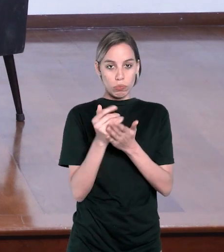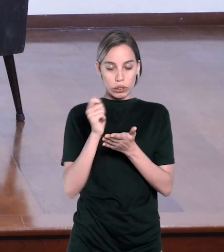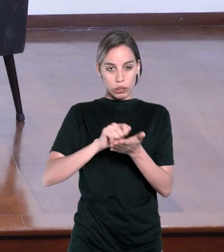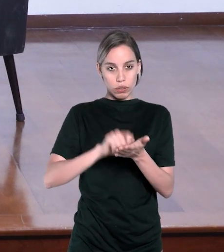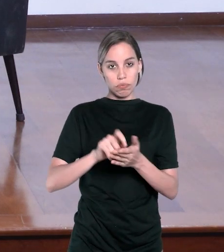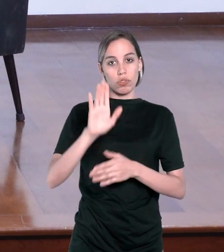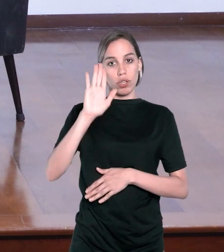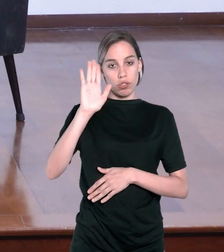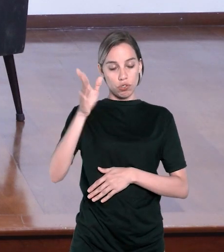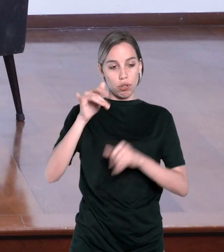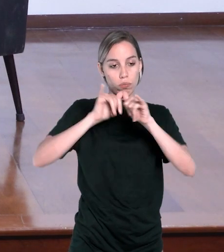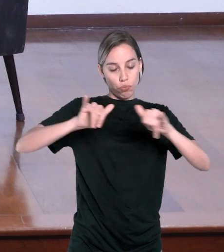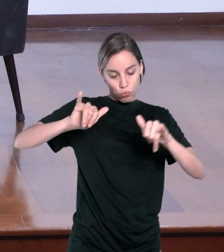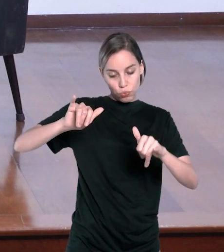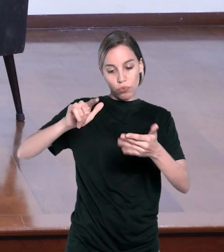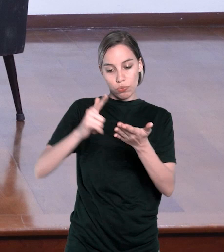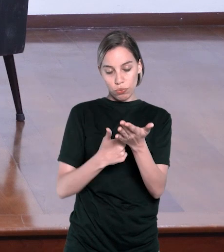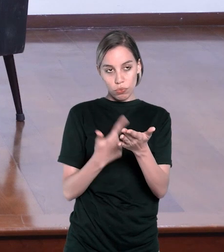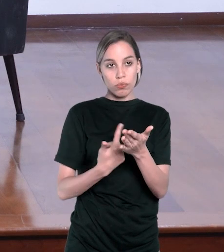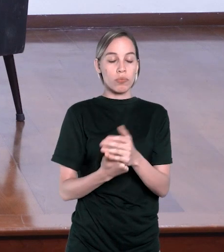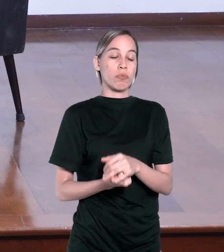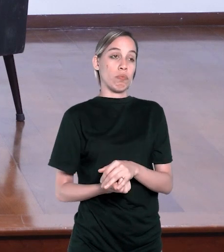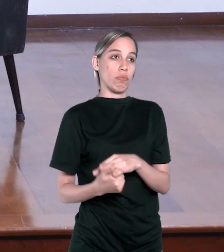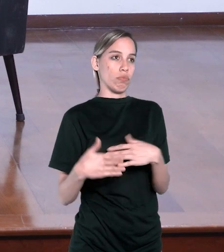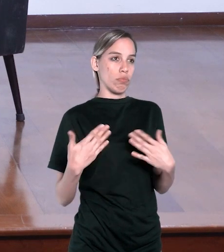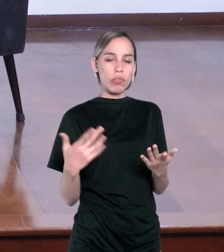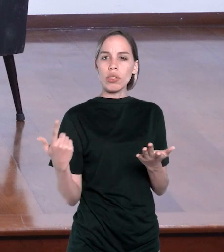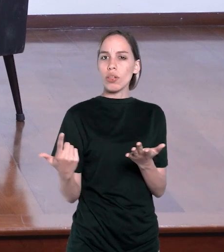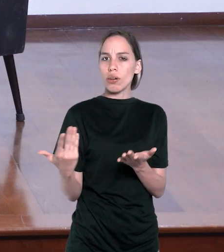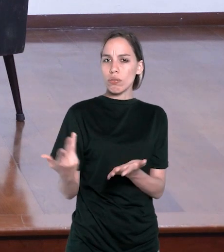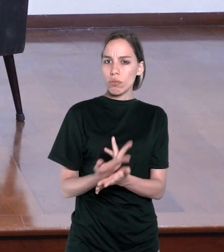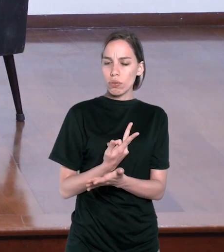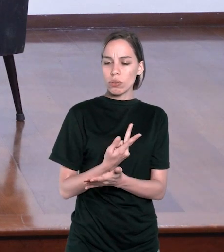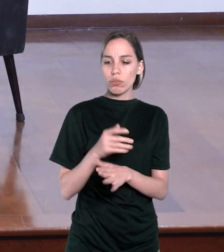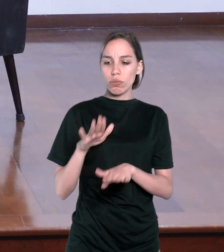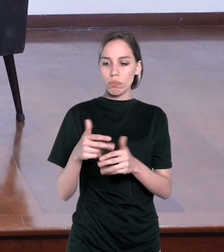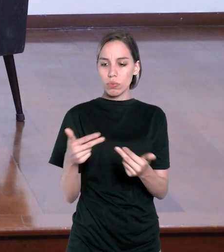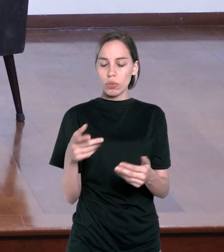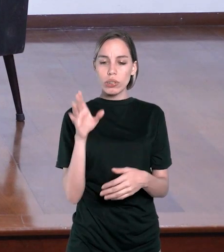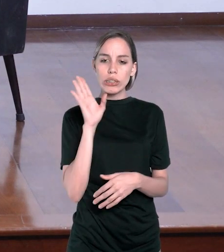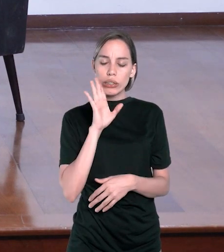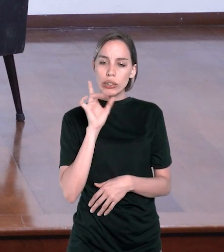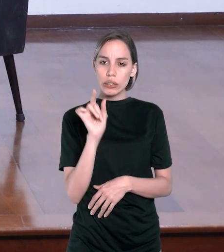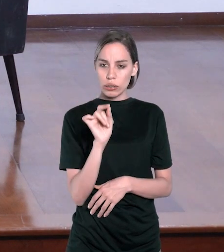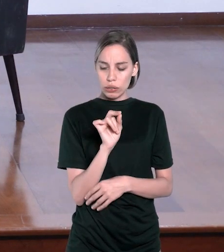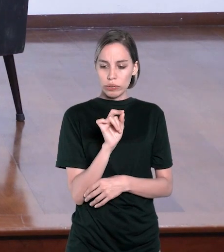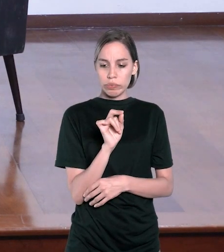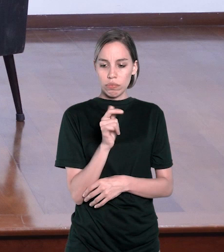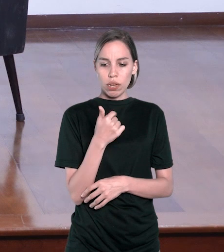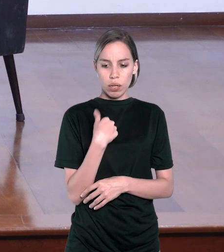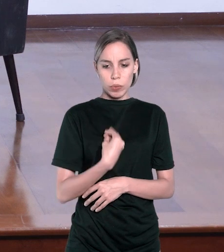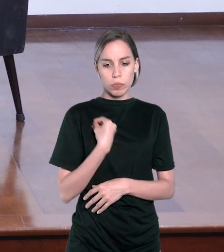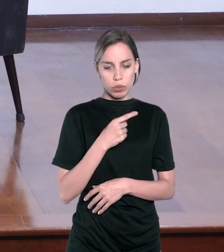algo muito interessante para o meu projeto, para o meu processo criativo, que é o seguinte: por eu estar no